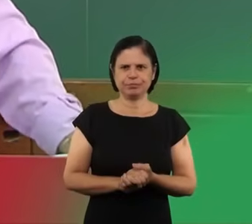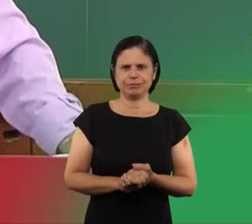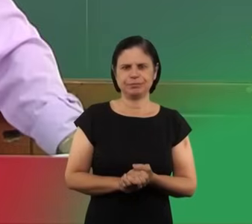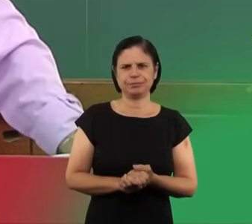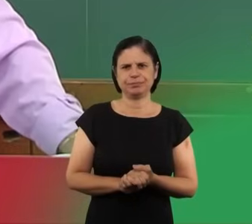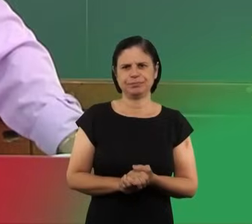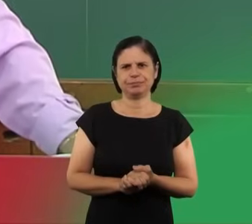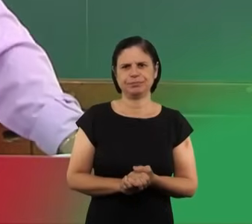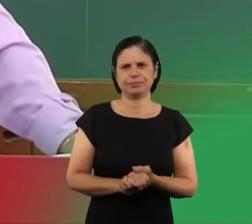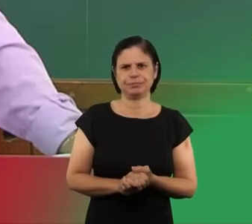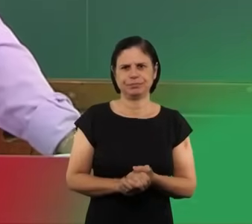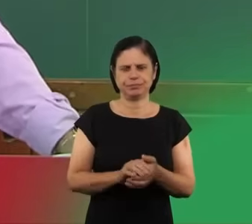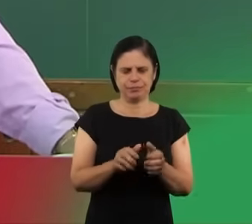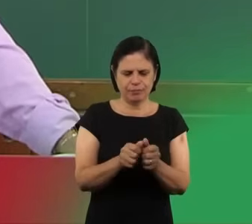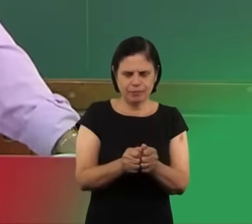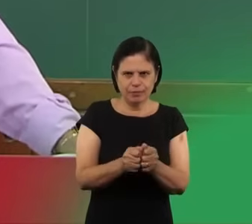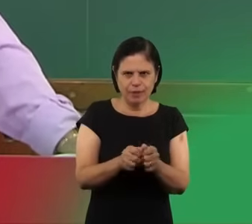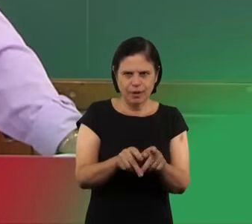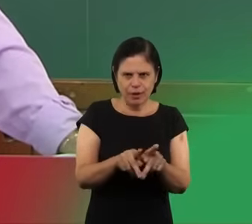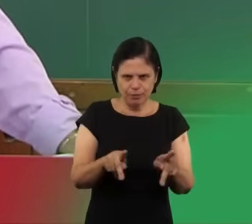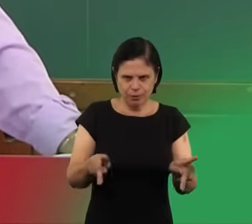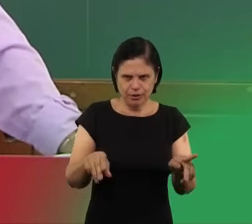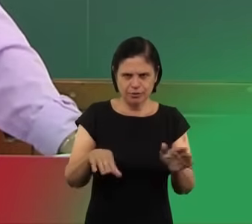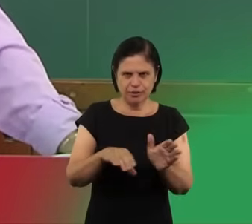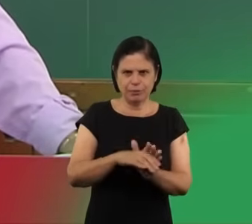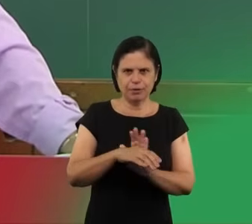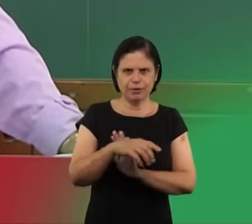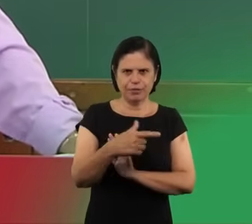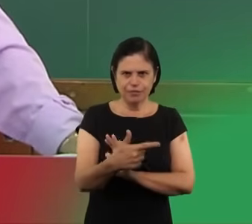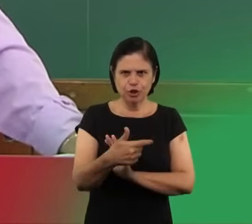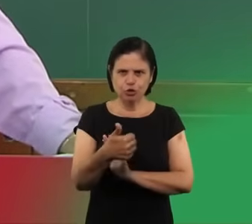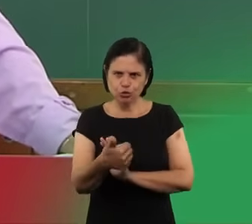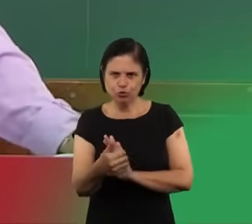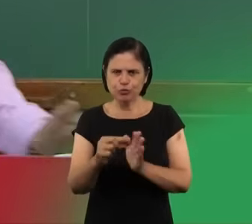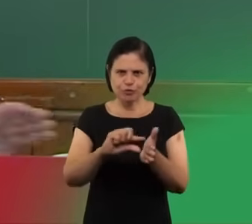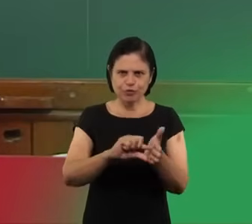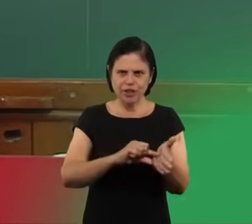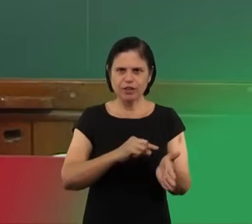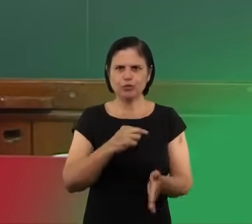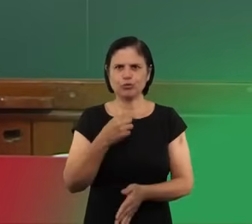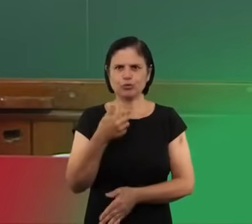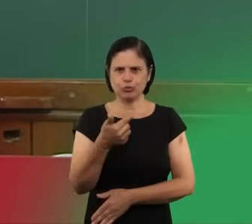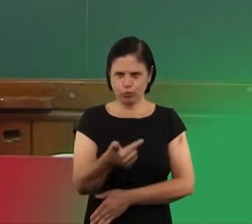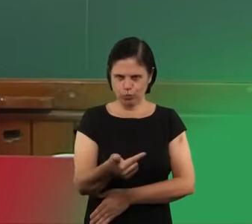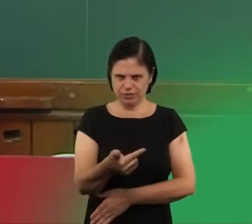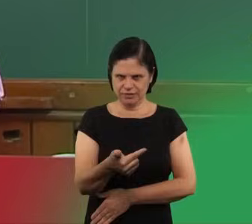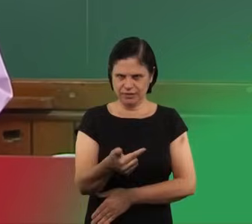o verso 2 do capítulo 21 do livro de Apocalipse.